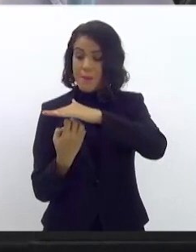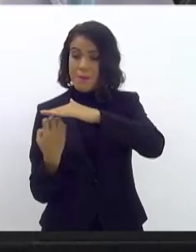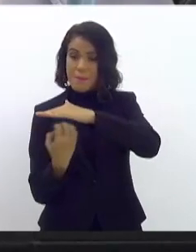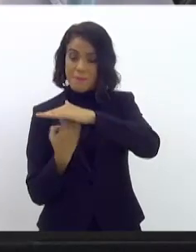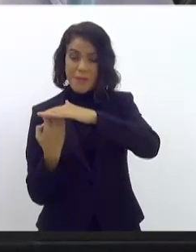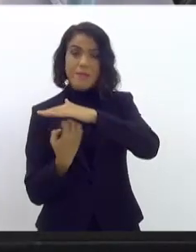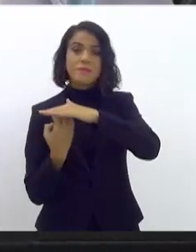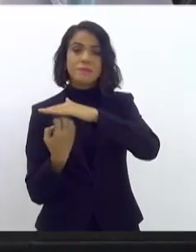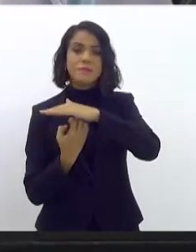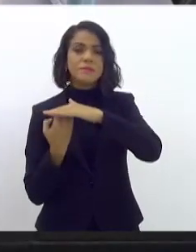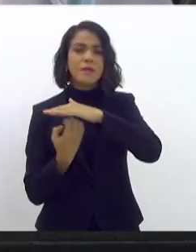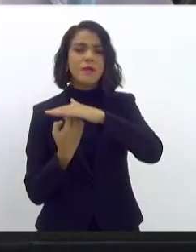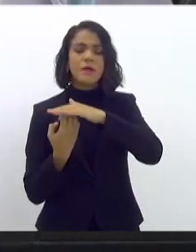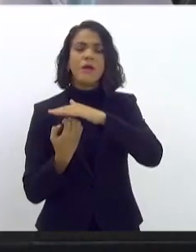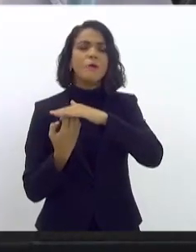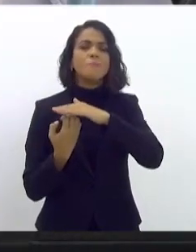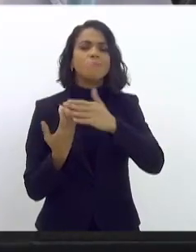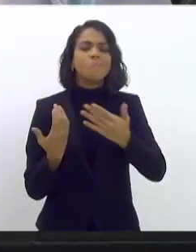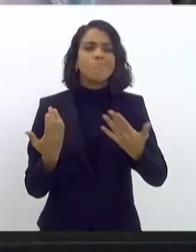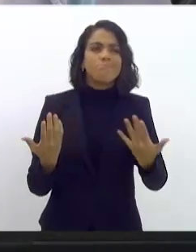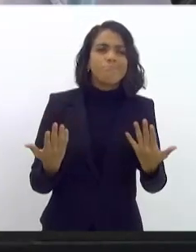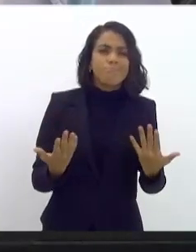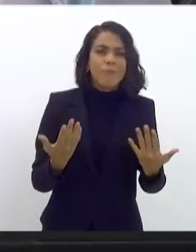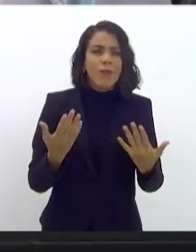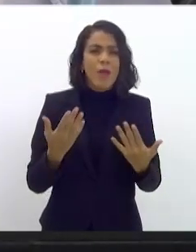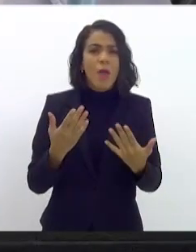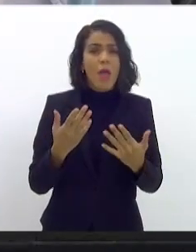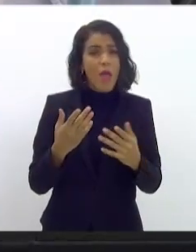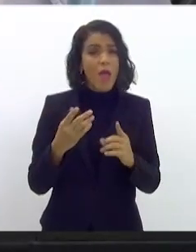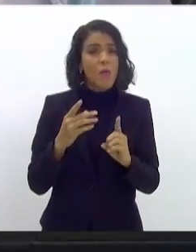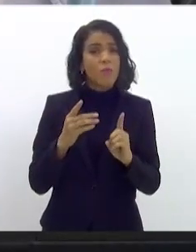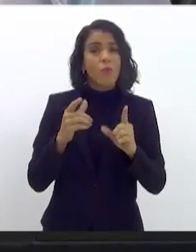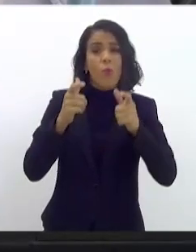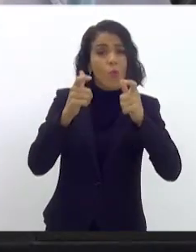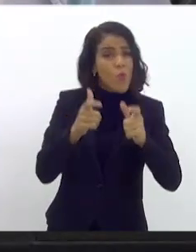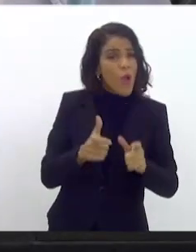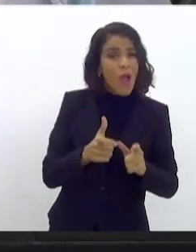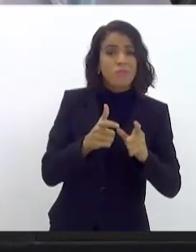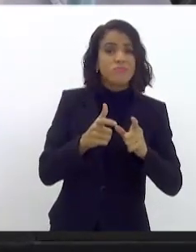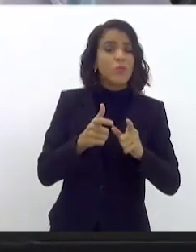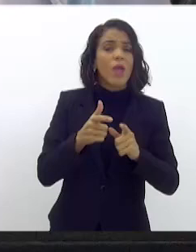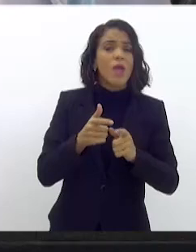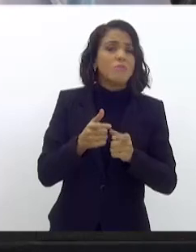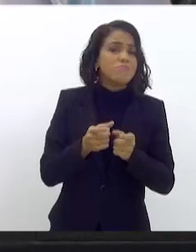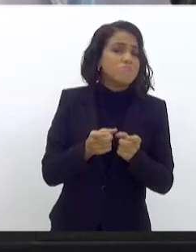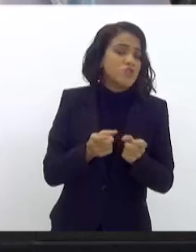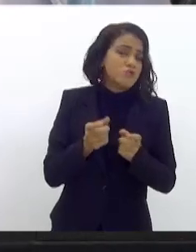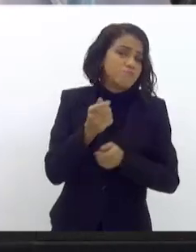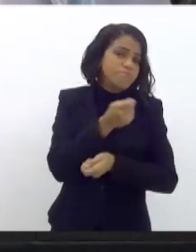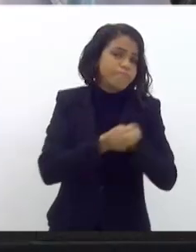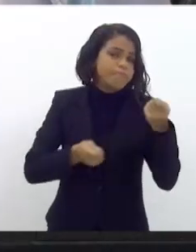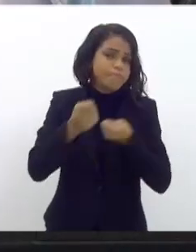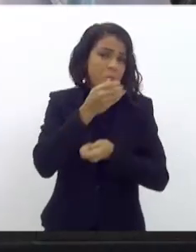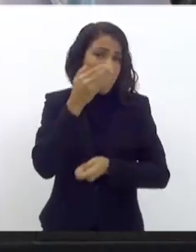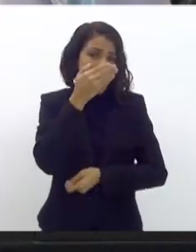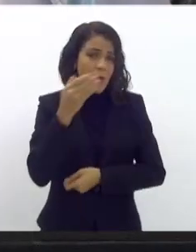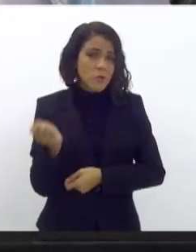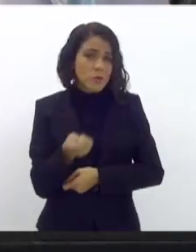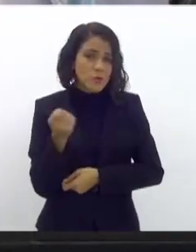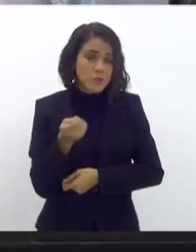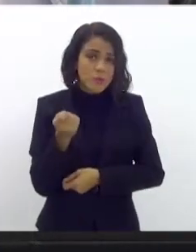se tratava de um assédio de prostituição. E, naquele momento, eu falei com a